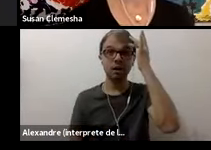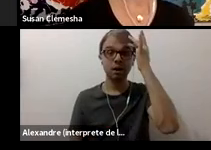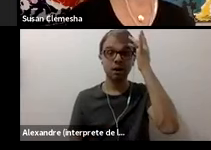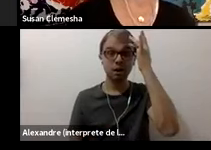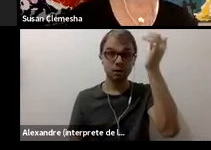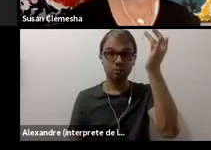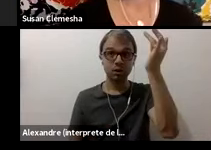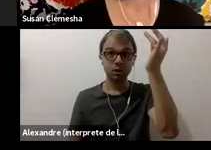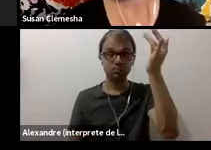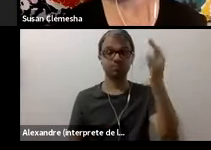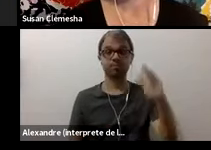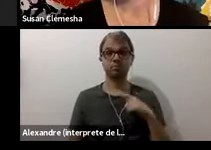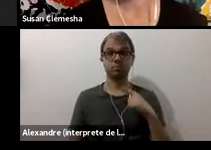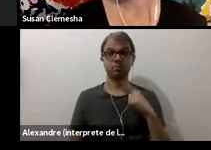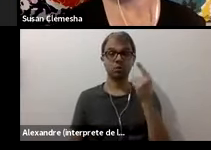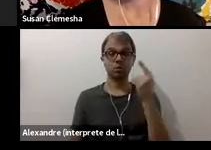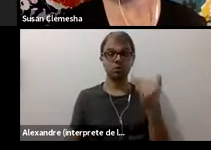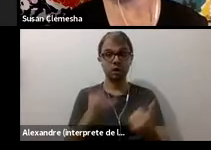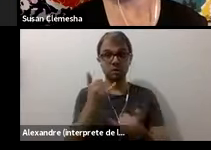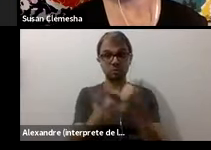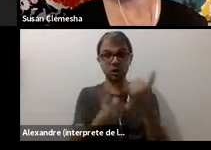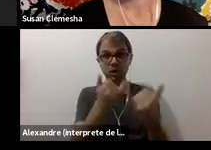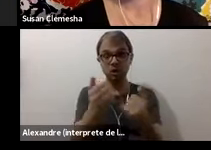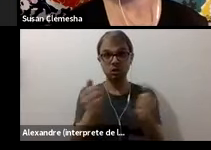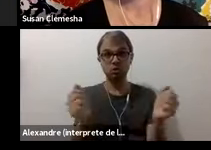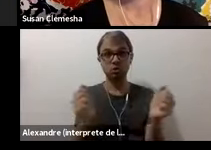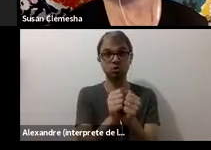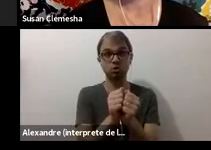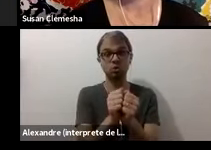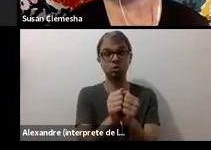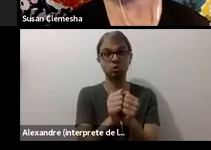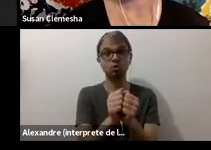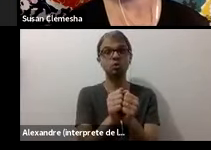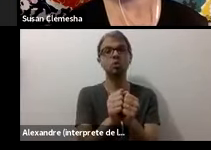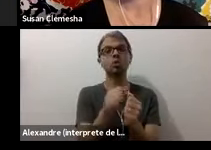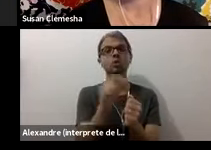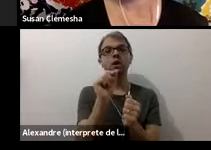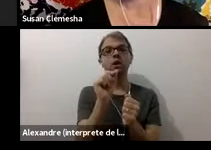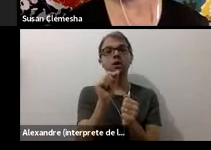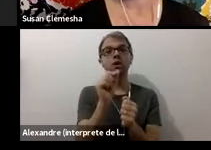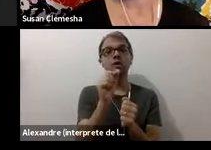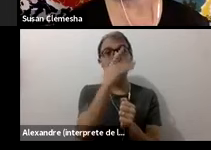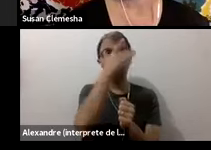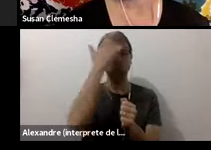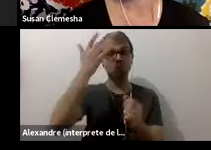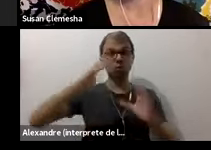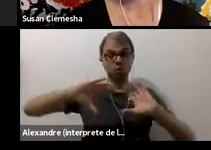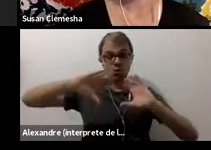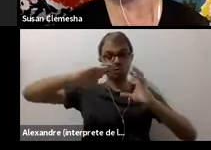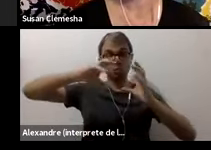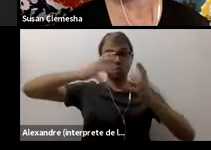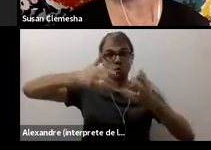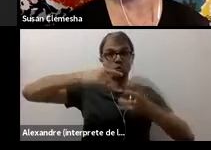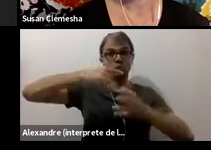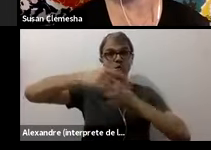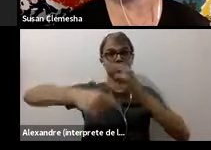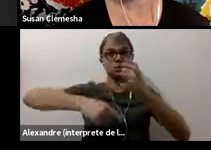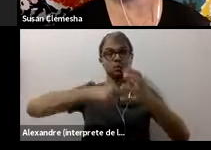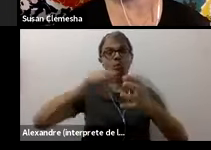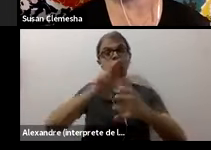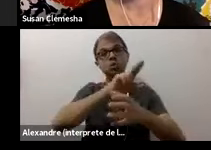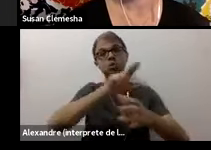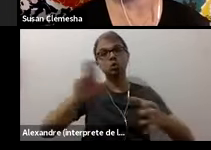brincada muito legal, que é com o pessoal do mundo todo. É o Proteste e Brinque. Não percam,